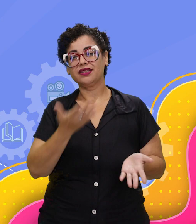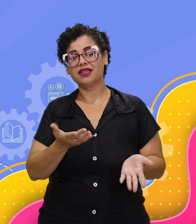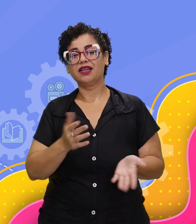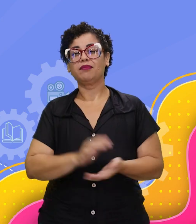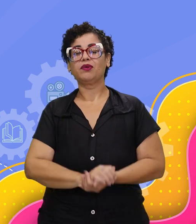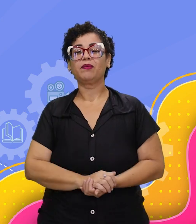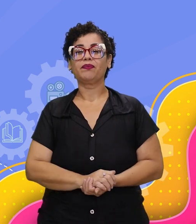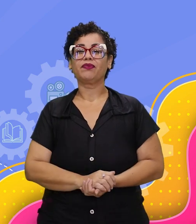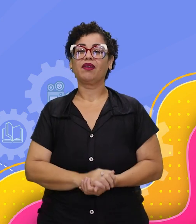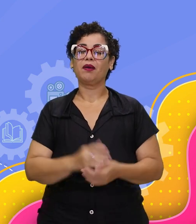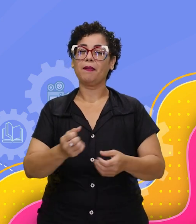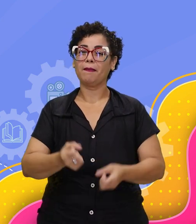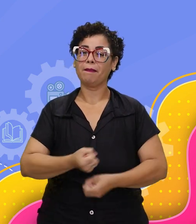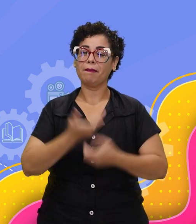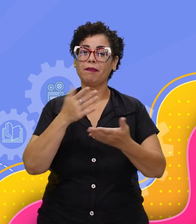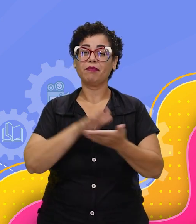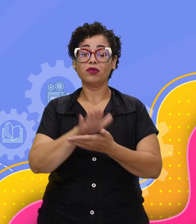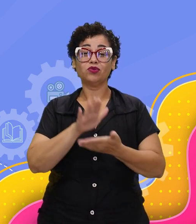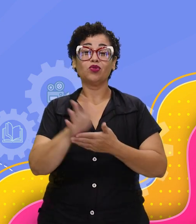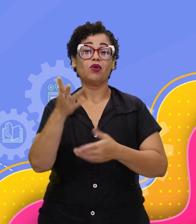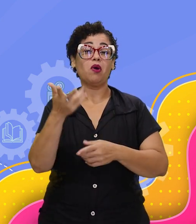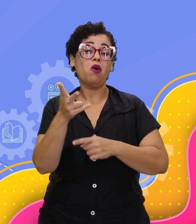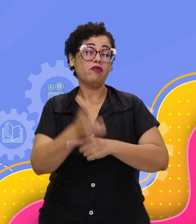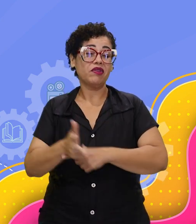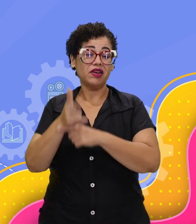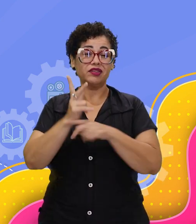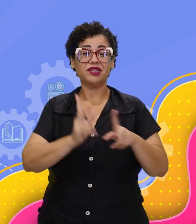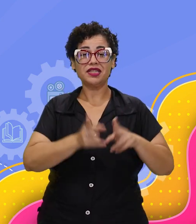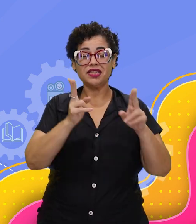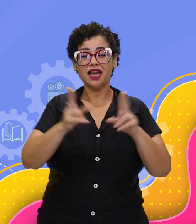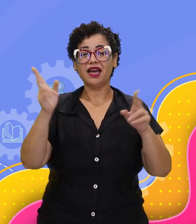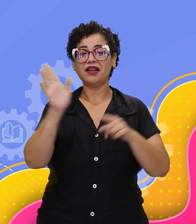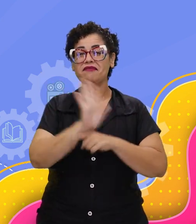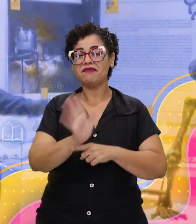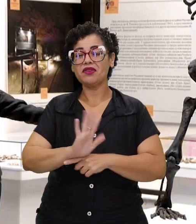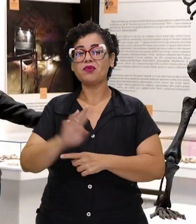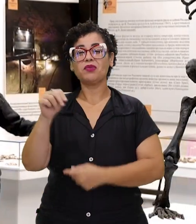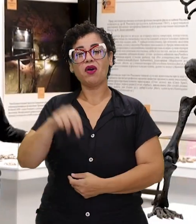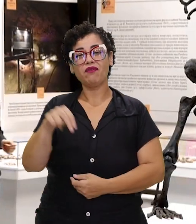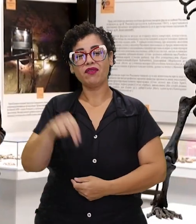para produções audiovisuais, séries, filmes,